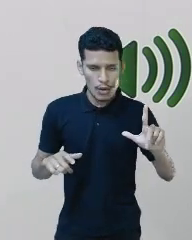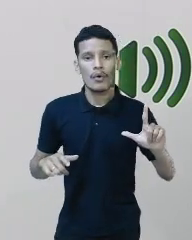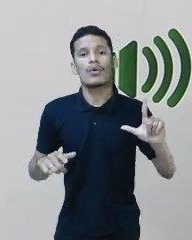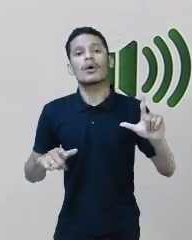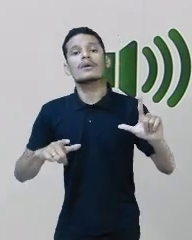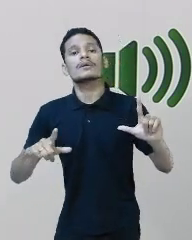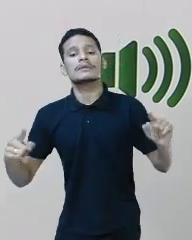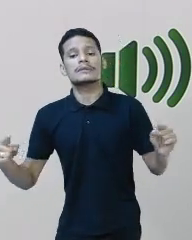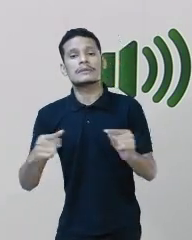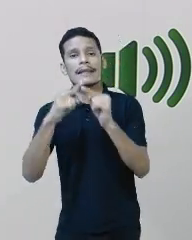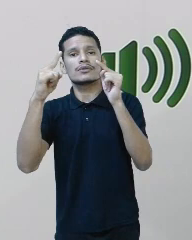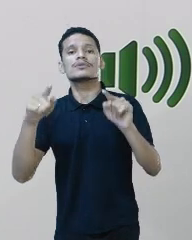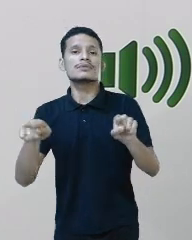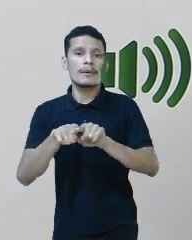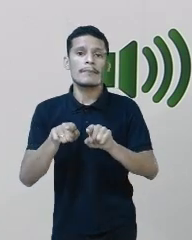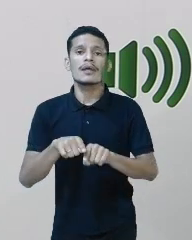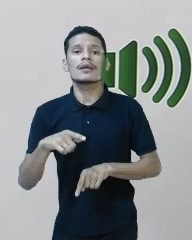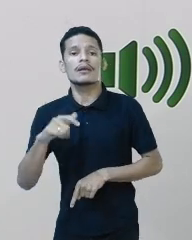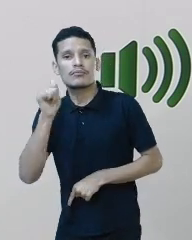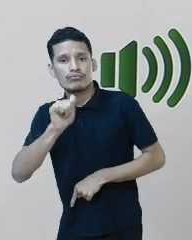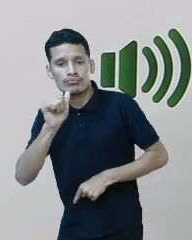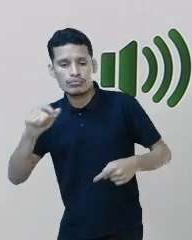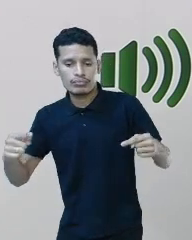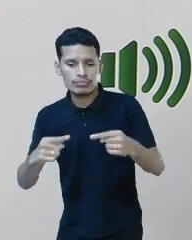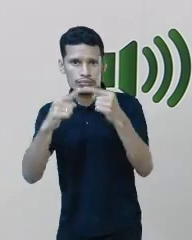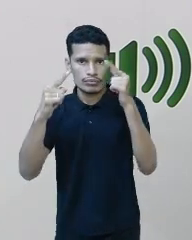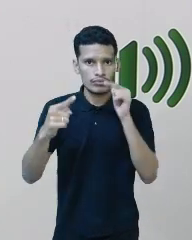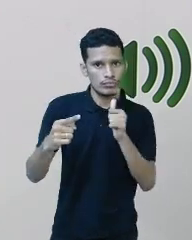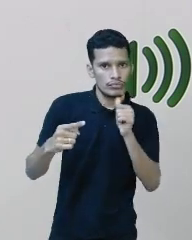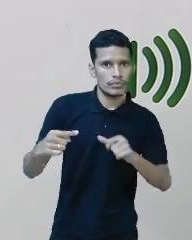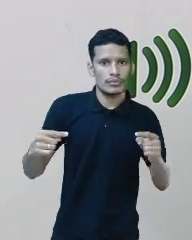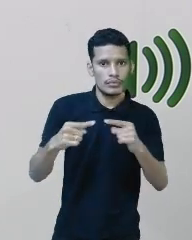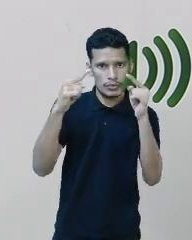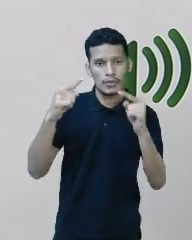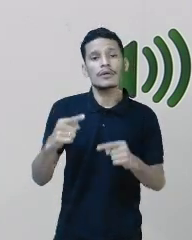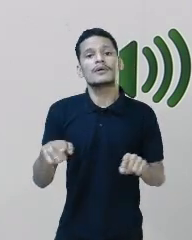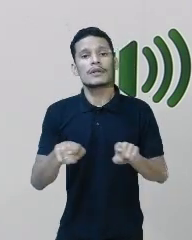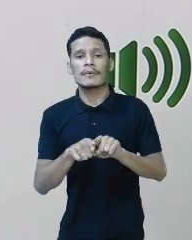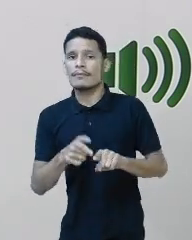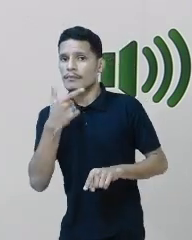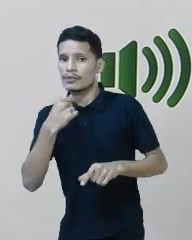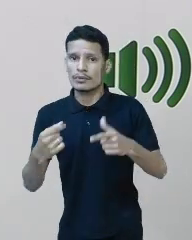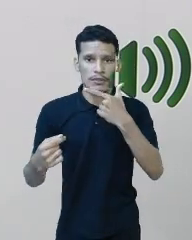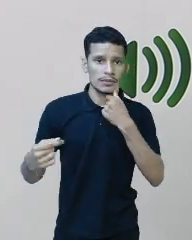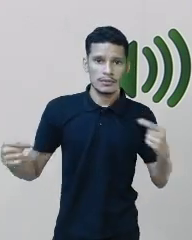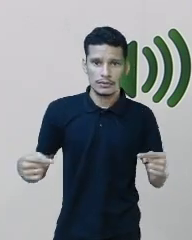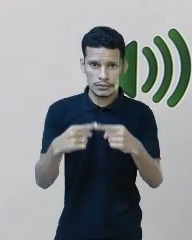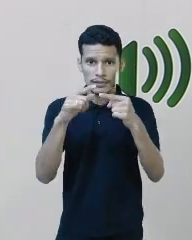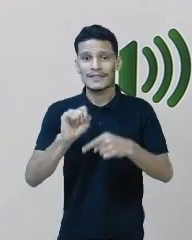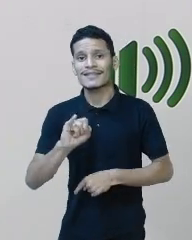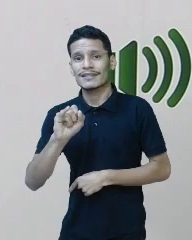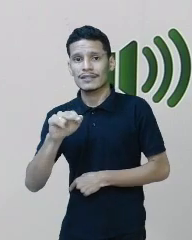masculino, masculino e singular com singular. Essa é a regra da língua portuguesa, tá bom?